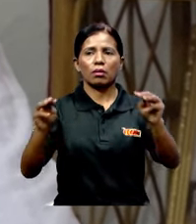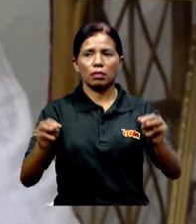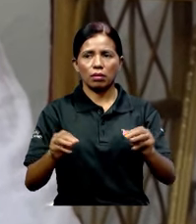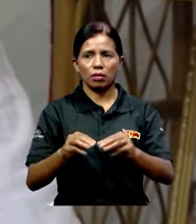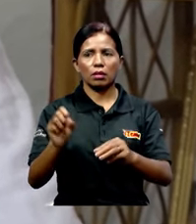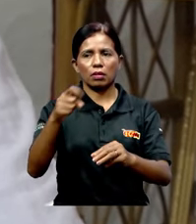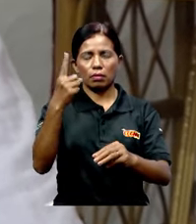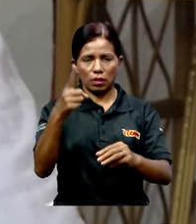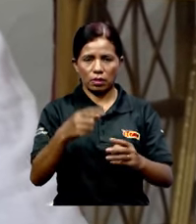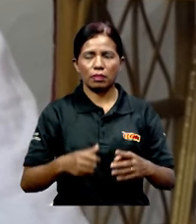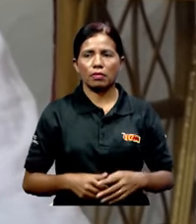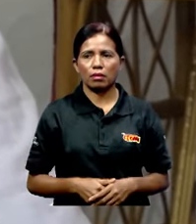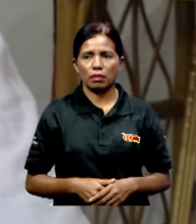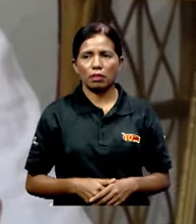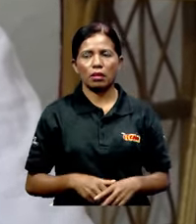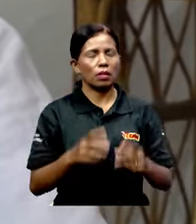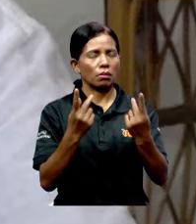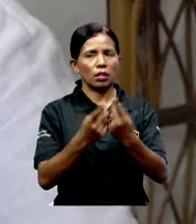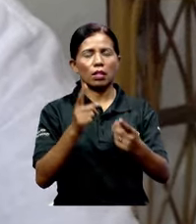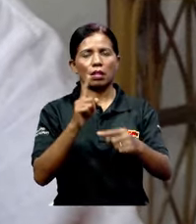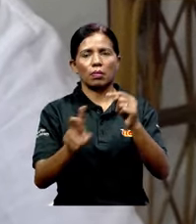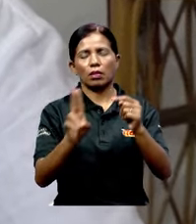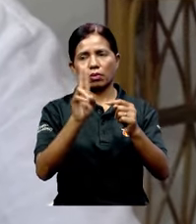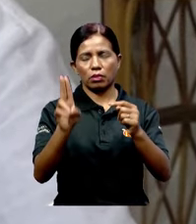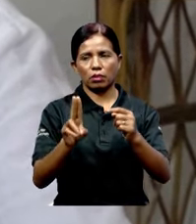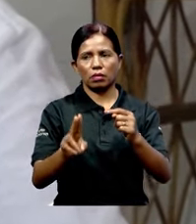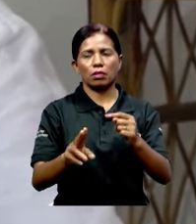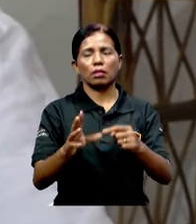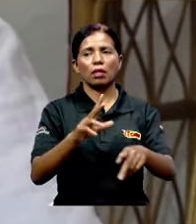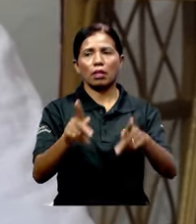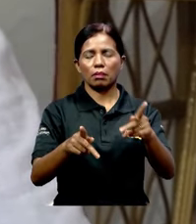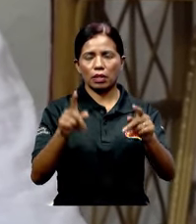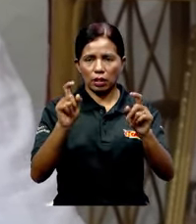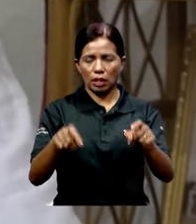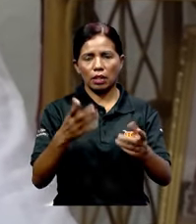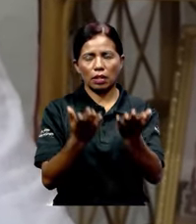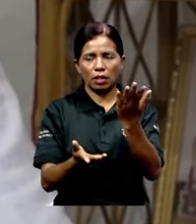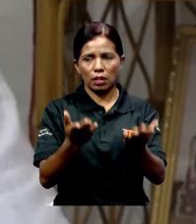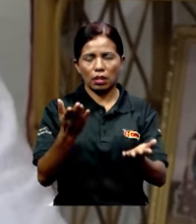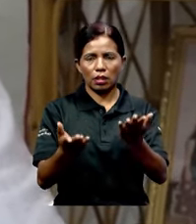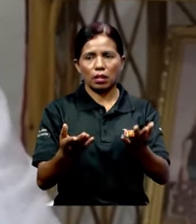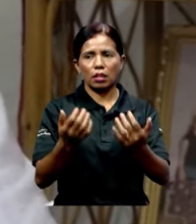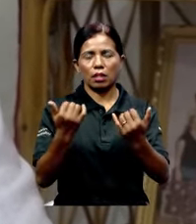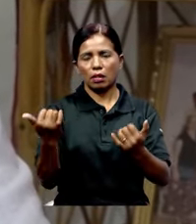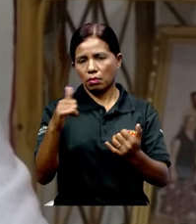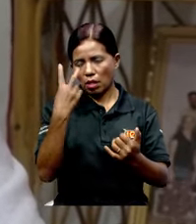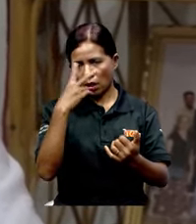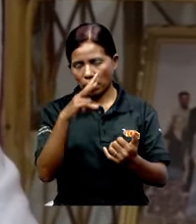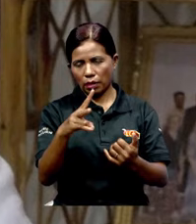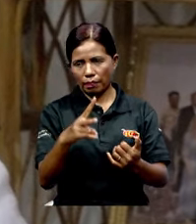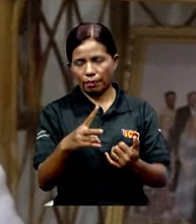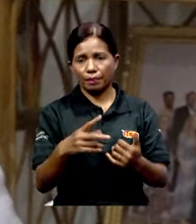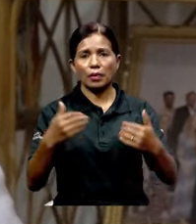$11. Também a companhia Label aproveita e o consumidor se tem atento e a situação rumo para que maré cata